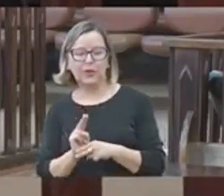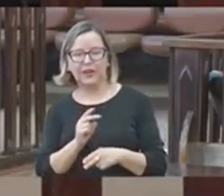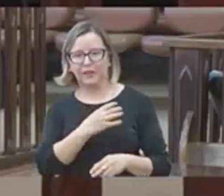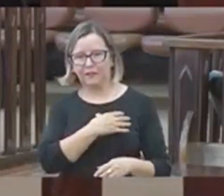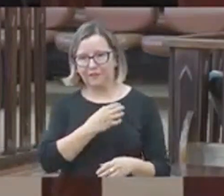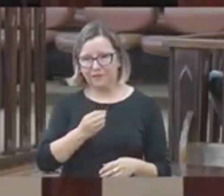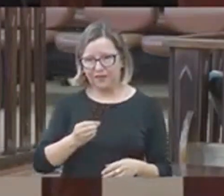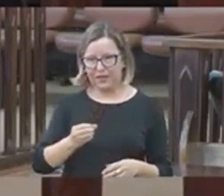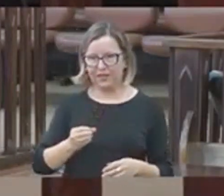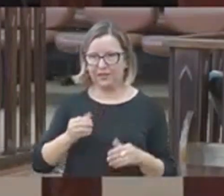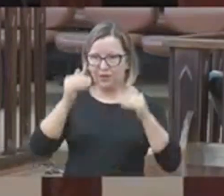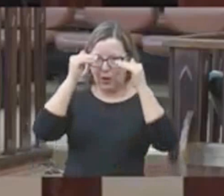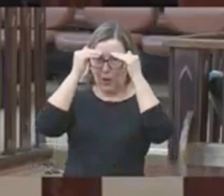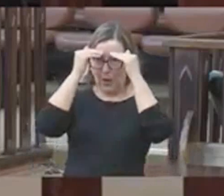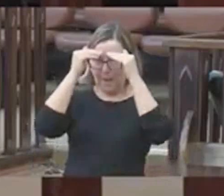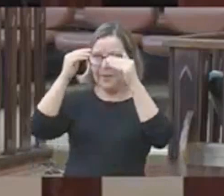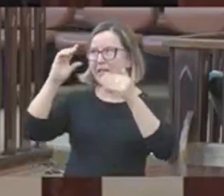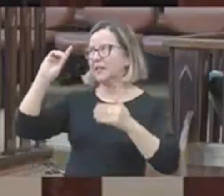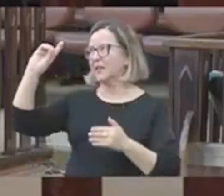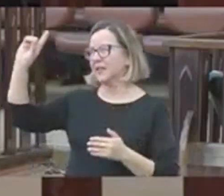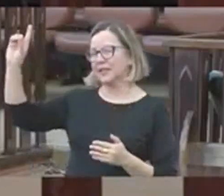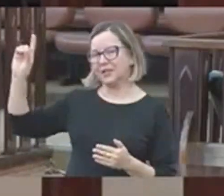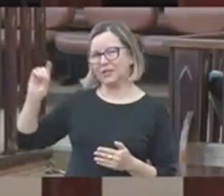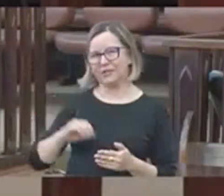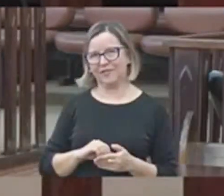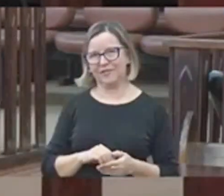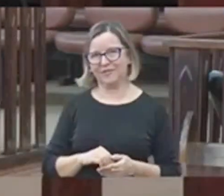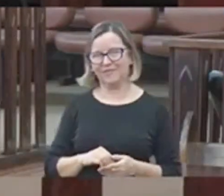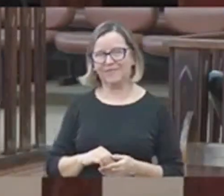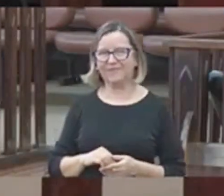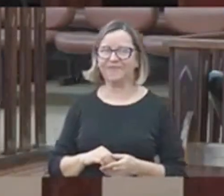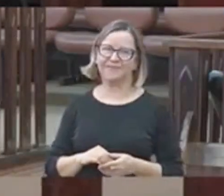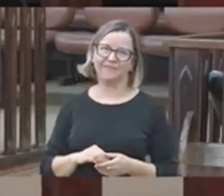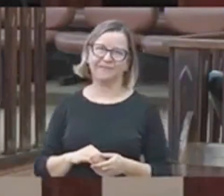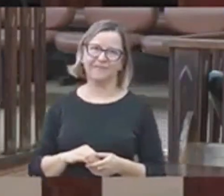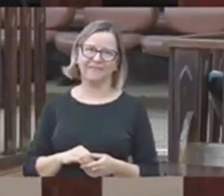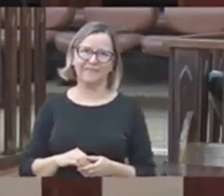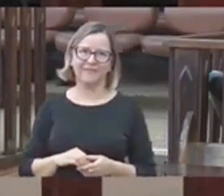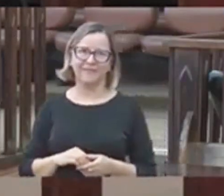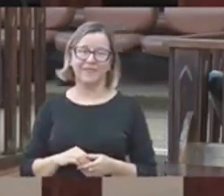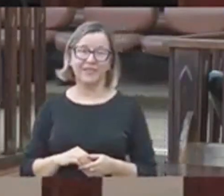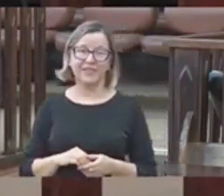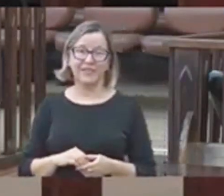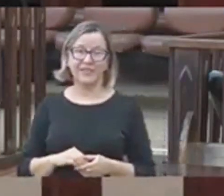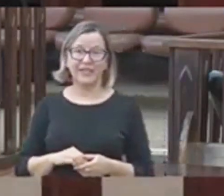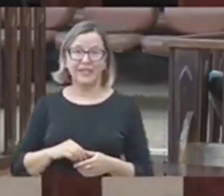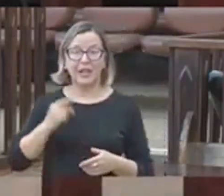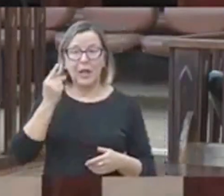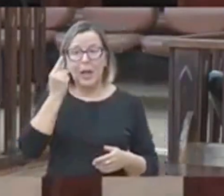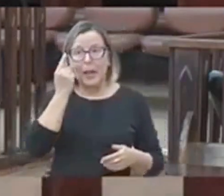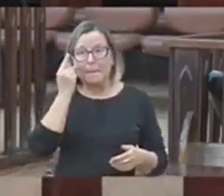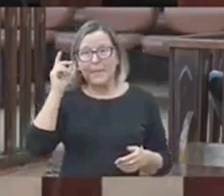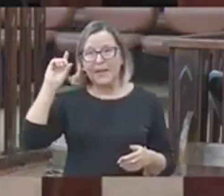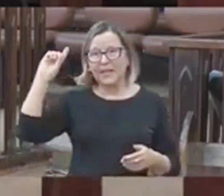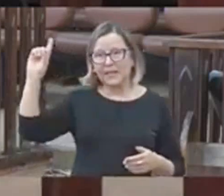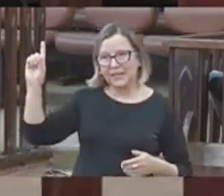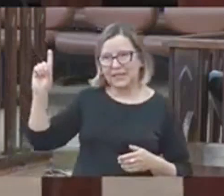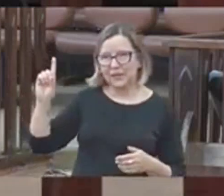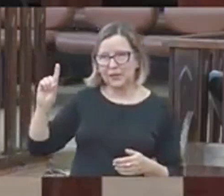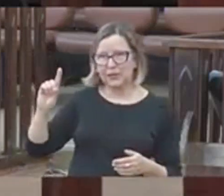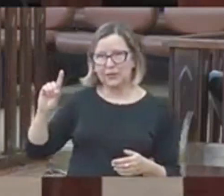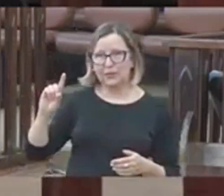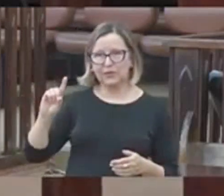Deus. Não há, diante de Deus, diferença do homem ser mais e a